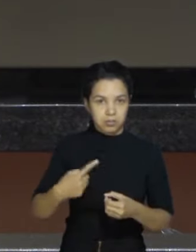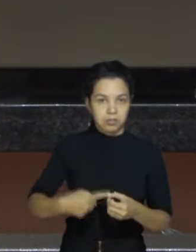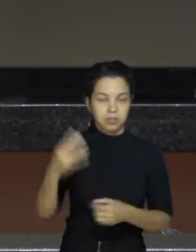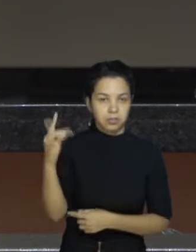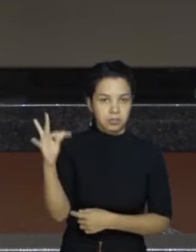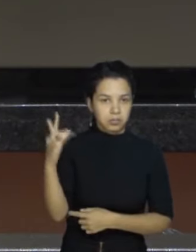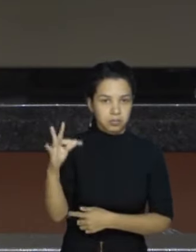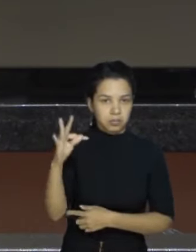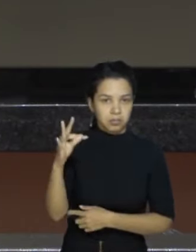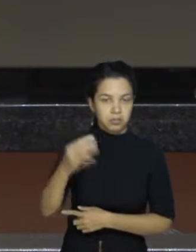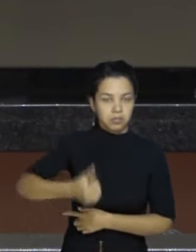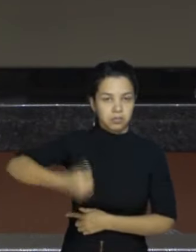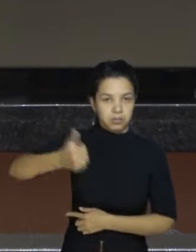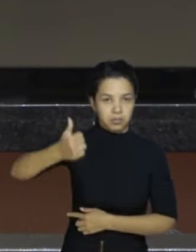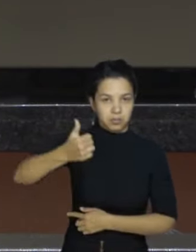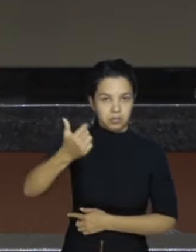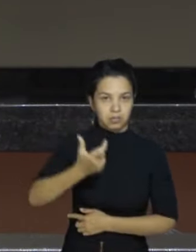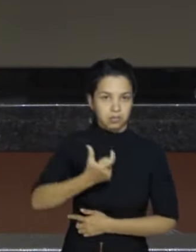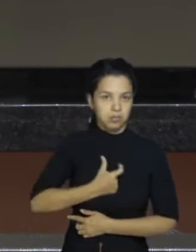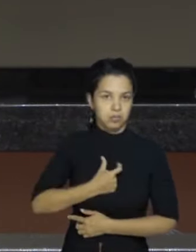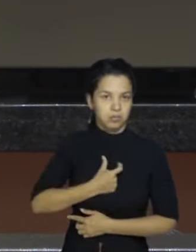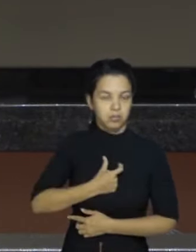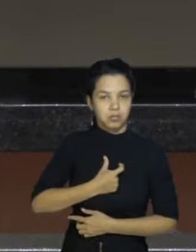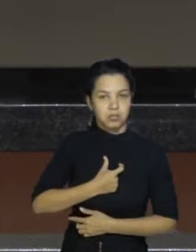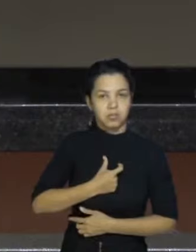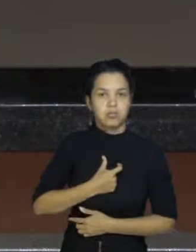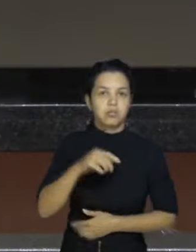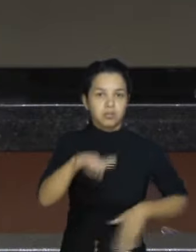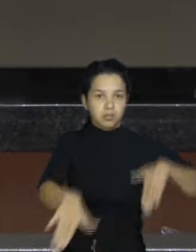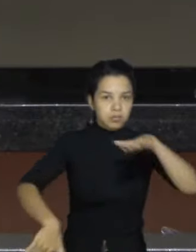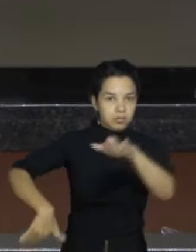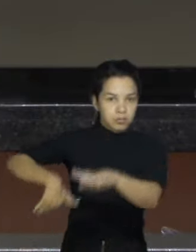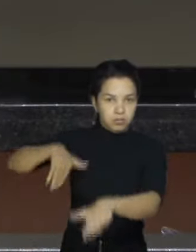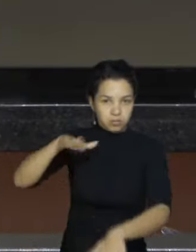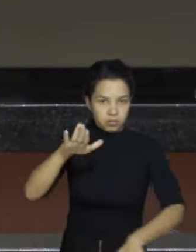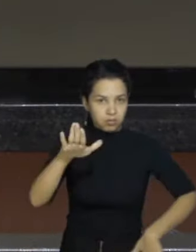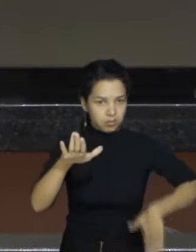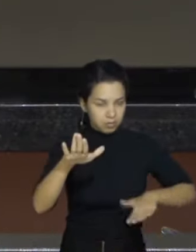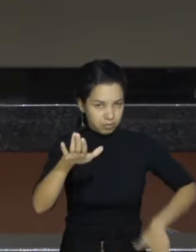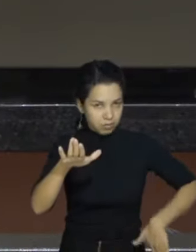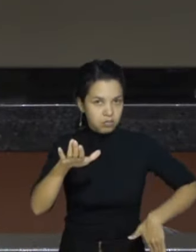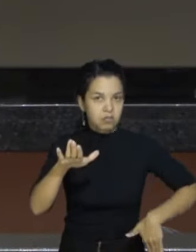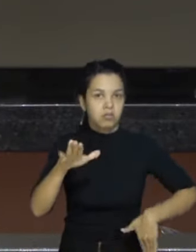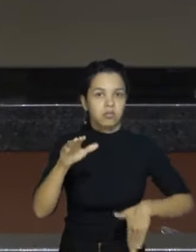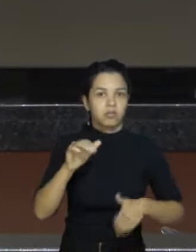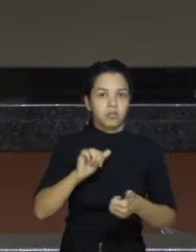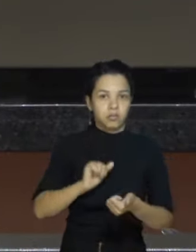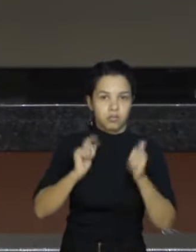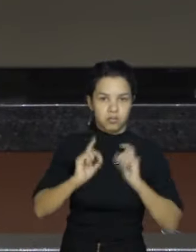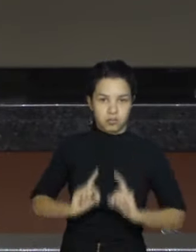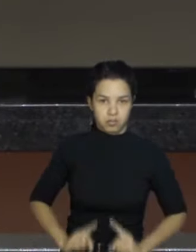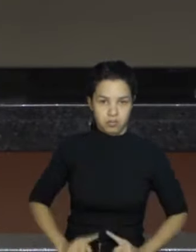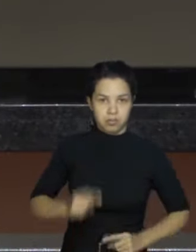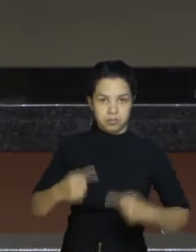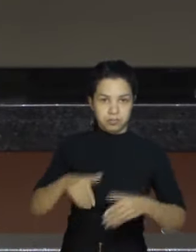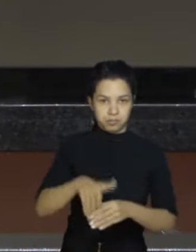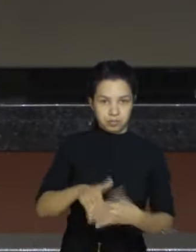natação paralímpica em excursão deputados que aprovam permanece como se encontra